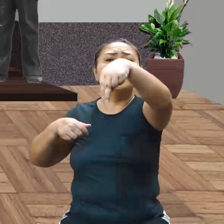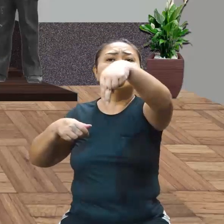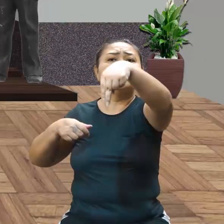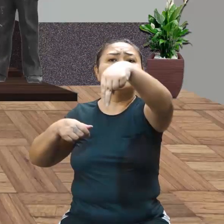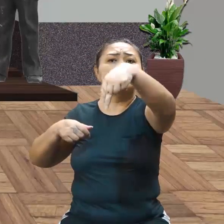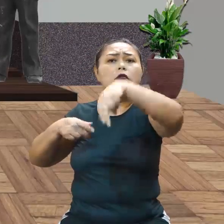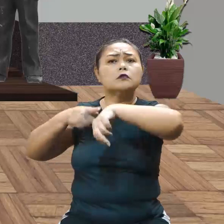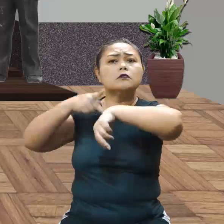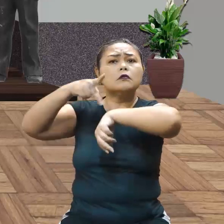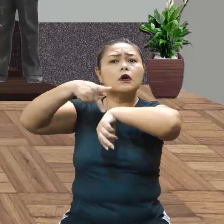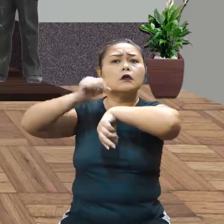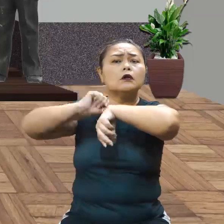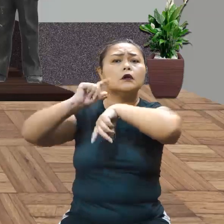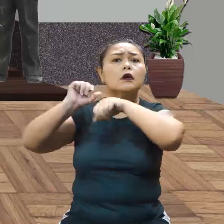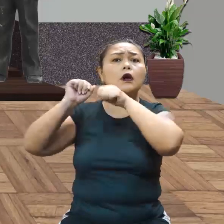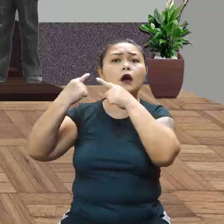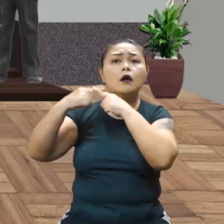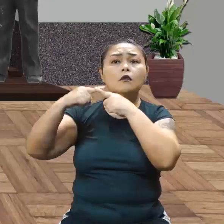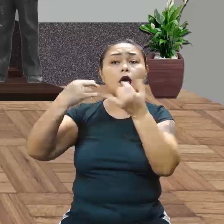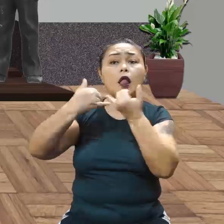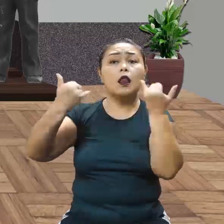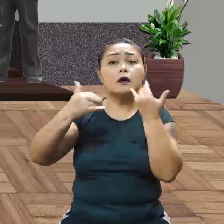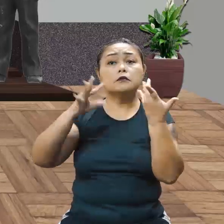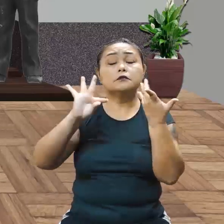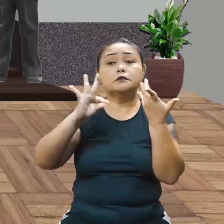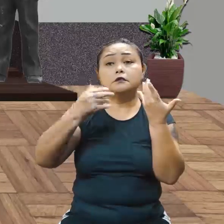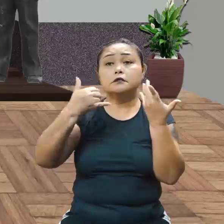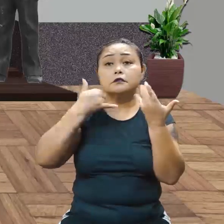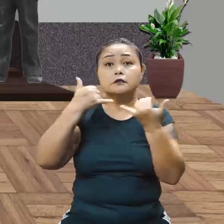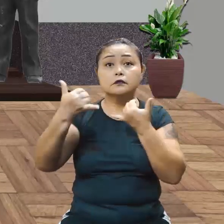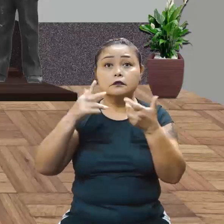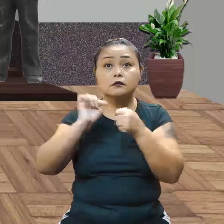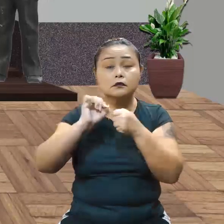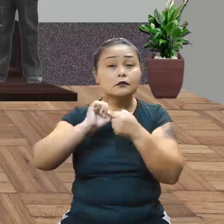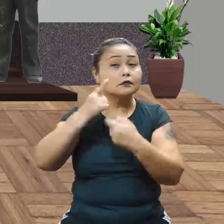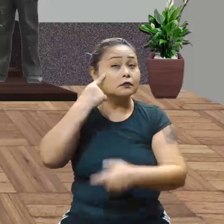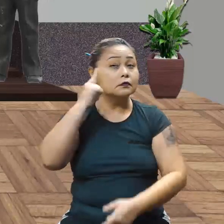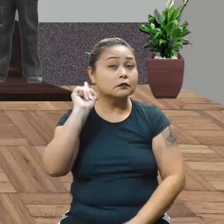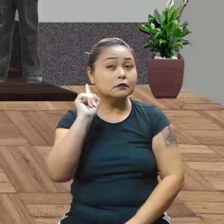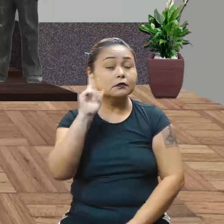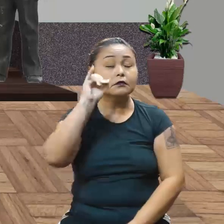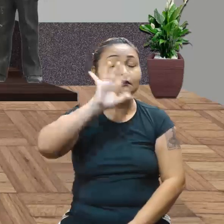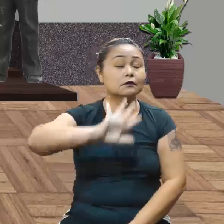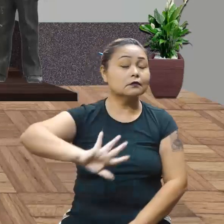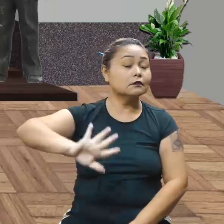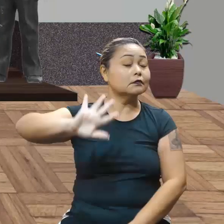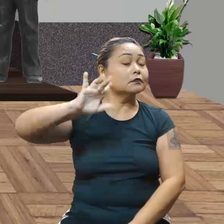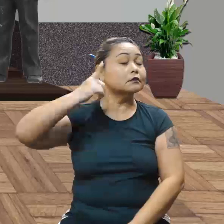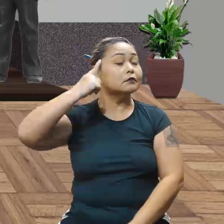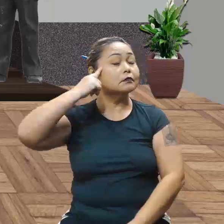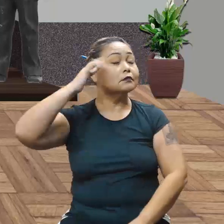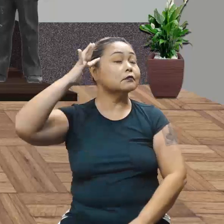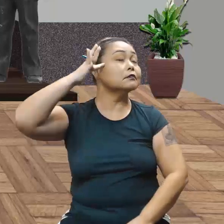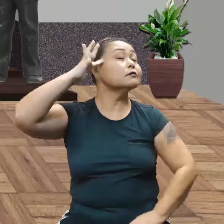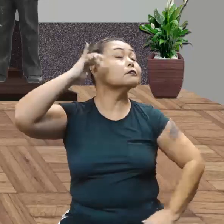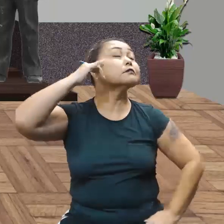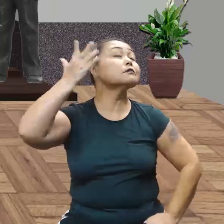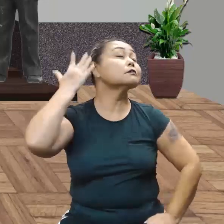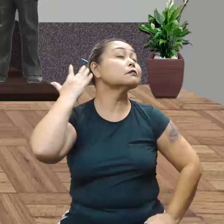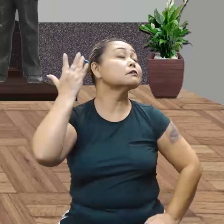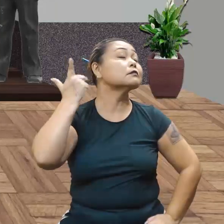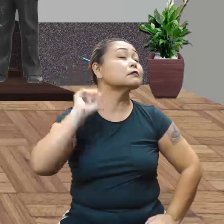país? É porque a linha telegráfica, imagine você, vamos para o imaginário, como era na